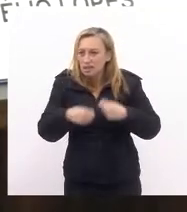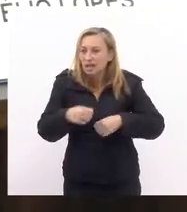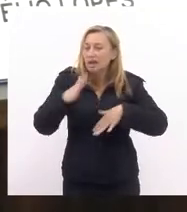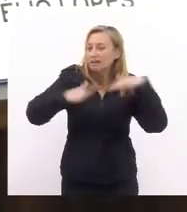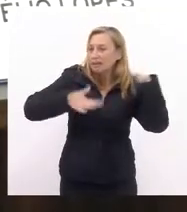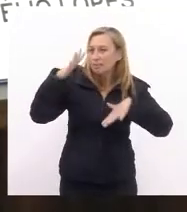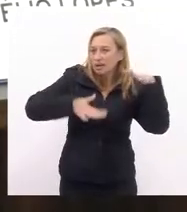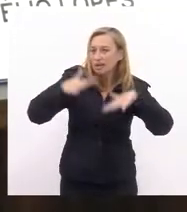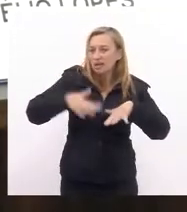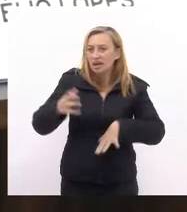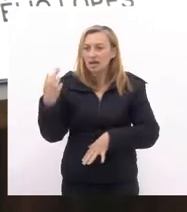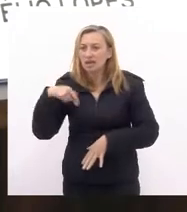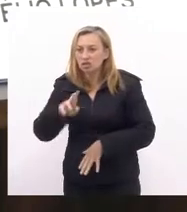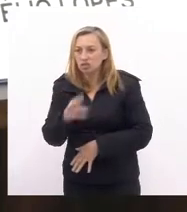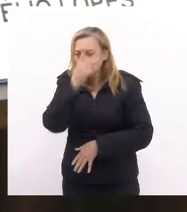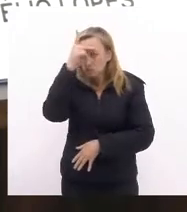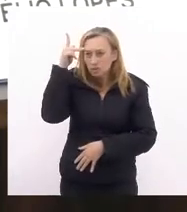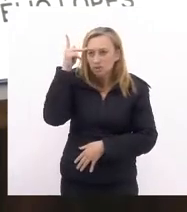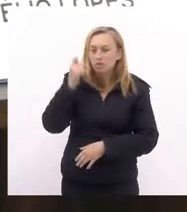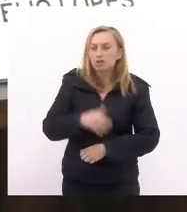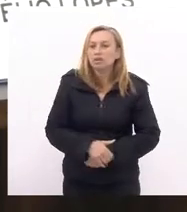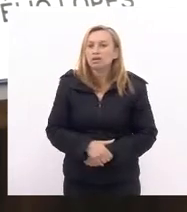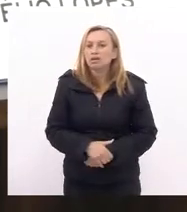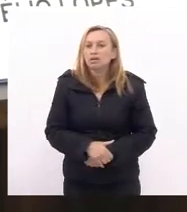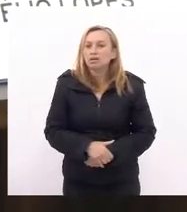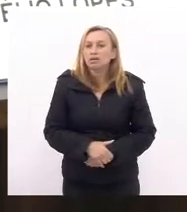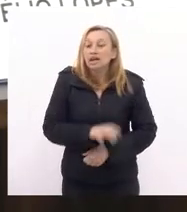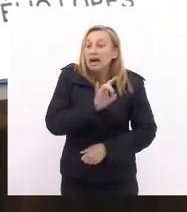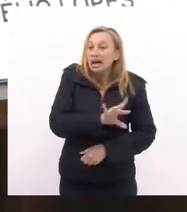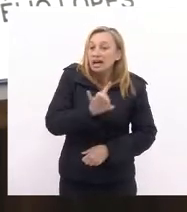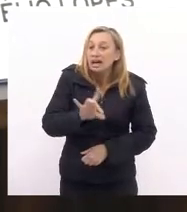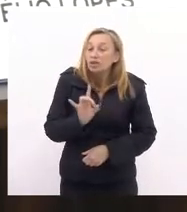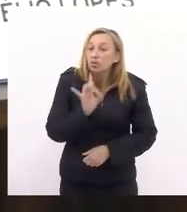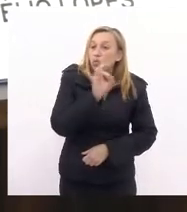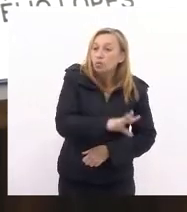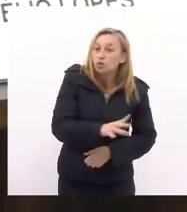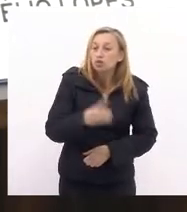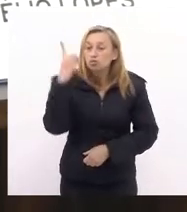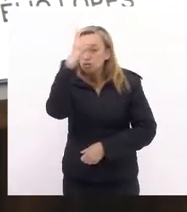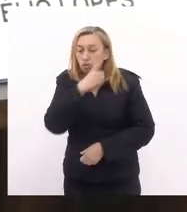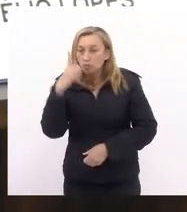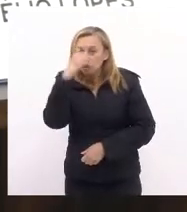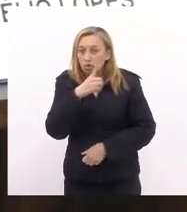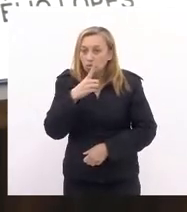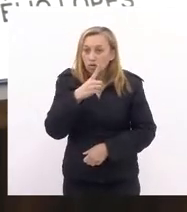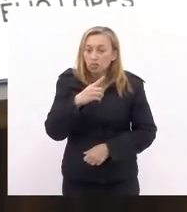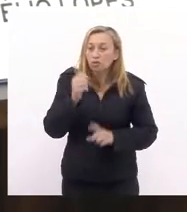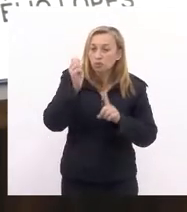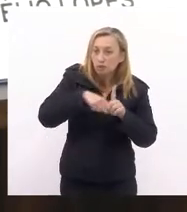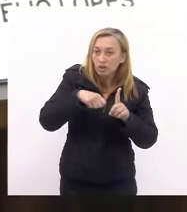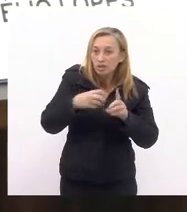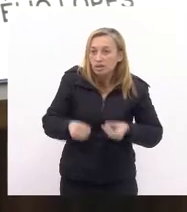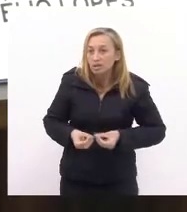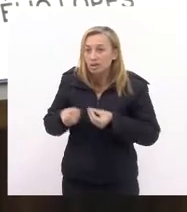da religião das pessoas. A cada último domingo do mês, nós entregamos uma comunidade